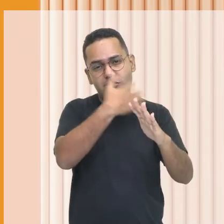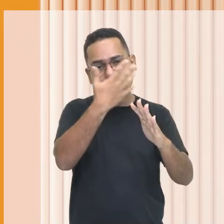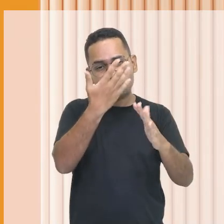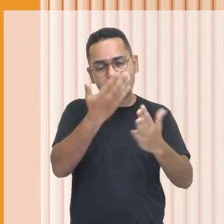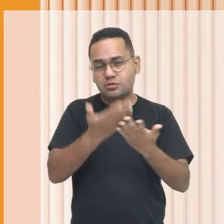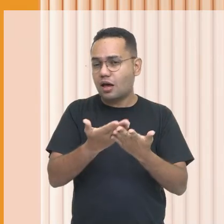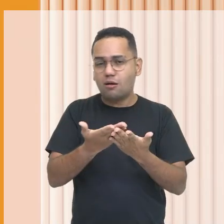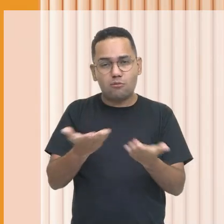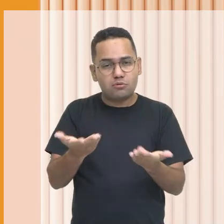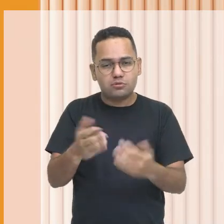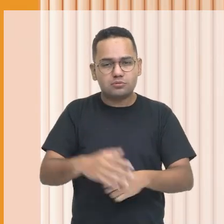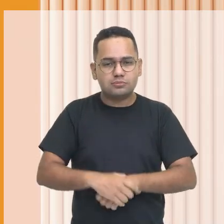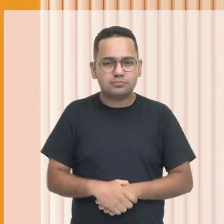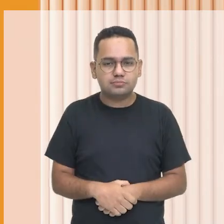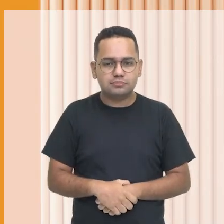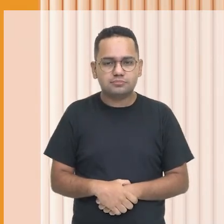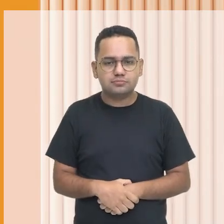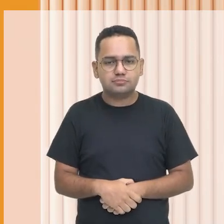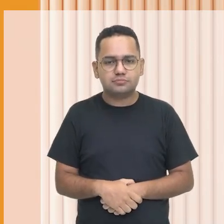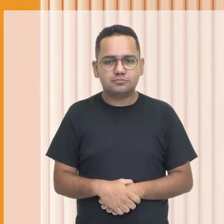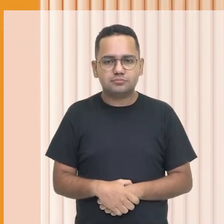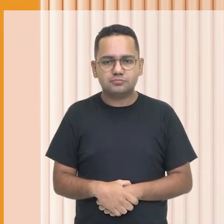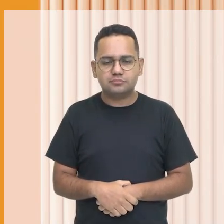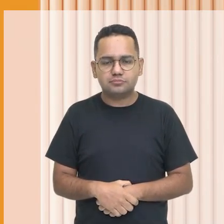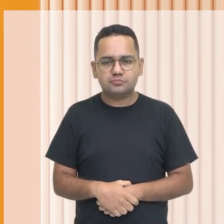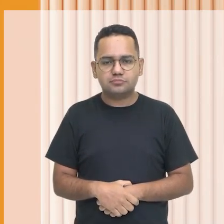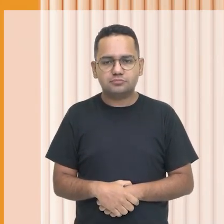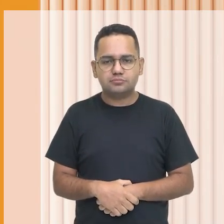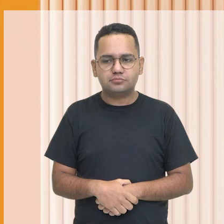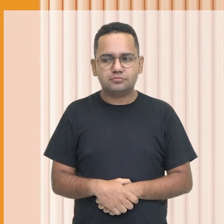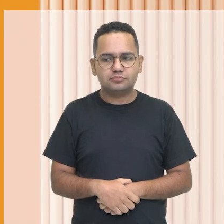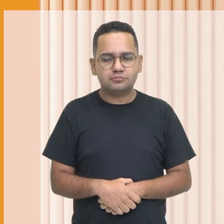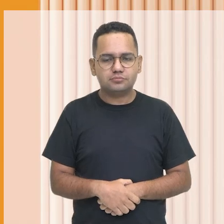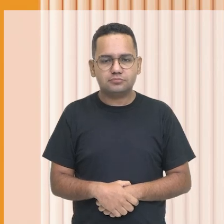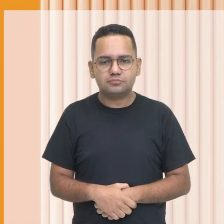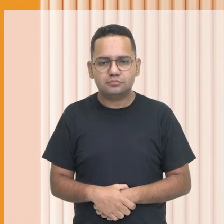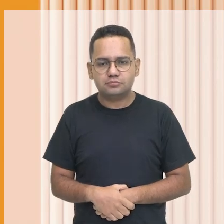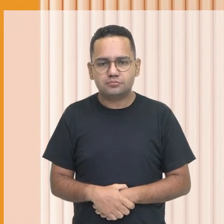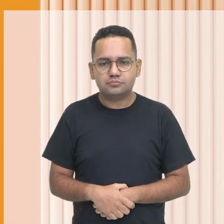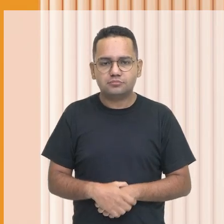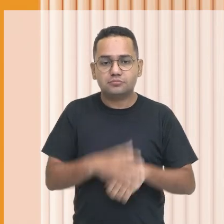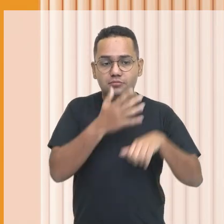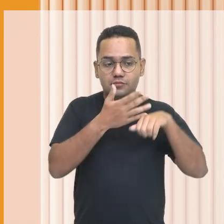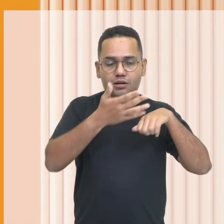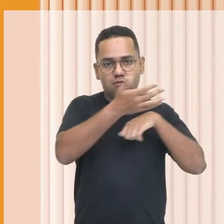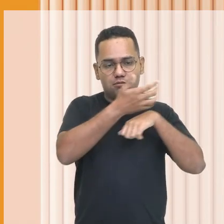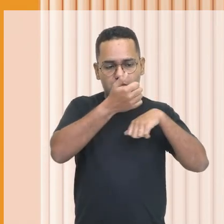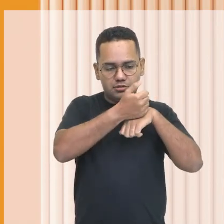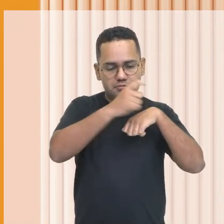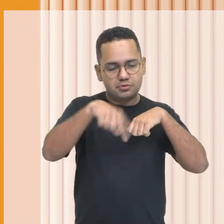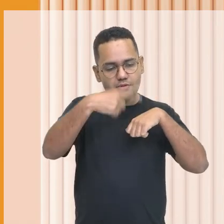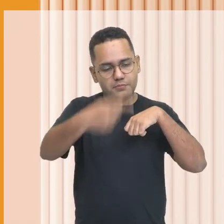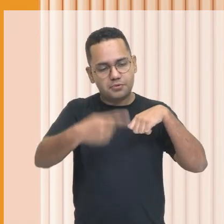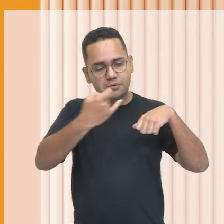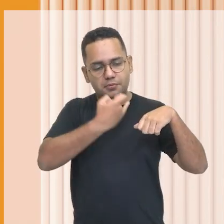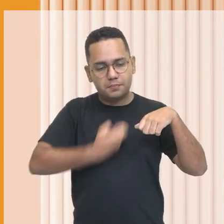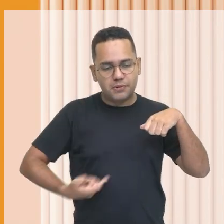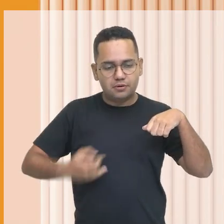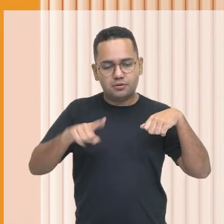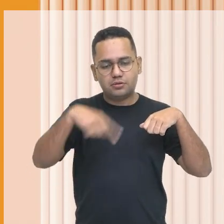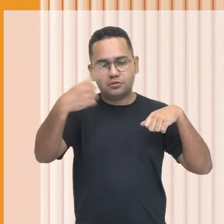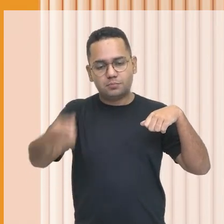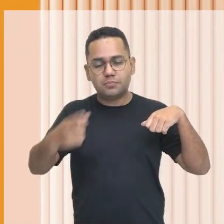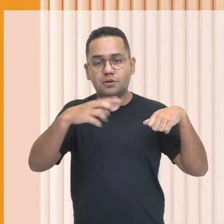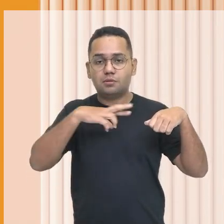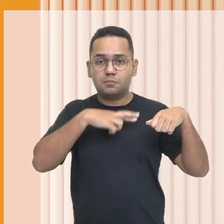seja, período colonial, perpassando ali, depois do período colonial, pelo período imperial e agora chegando na